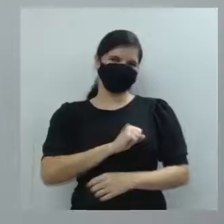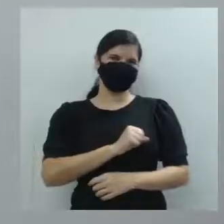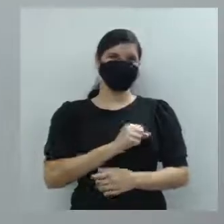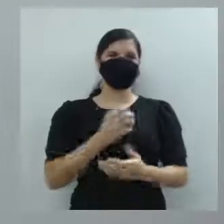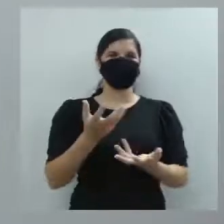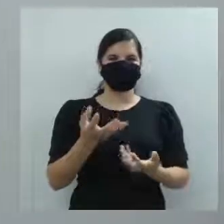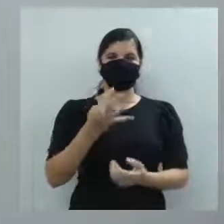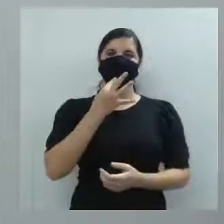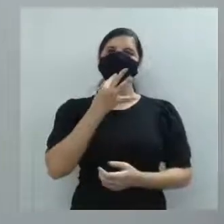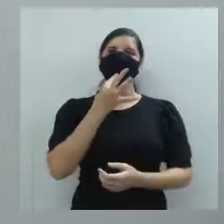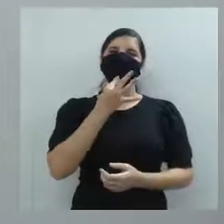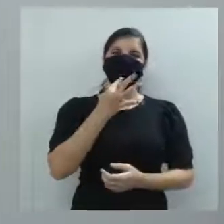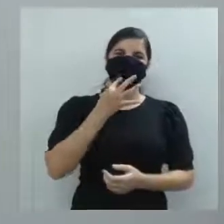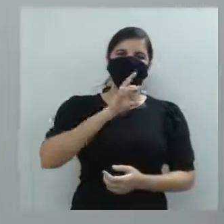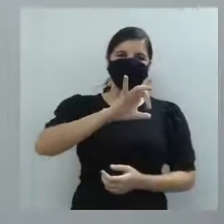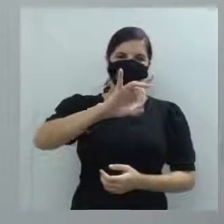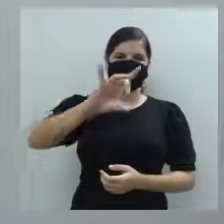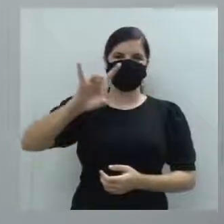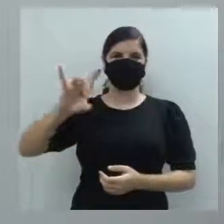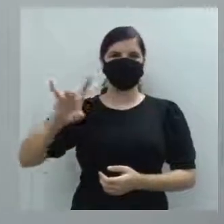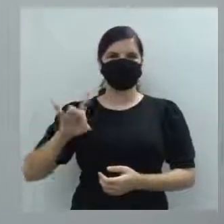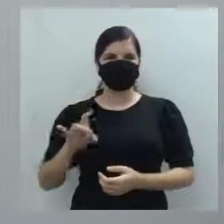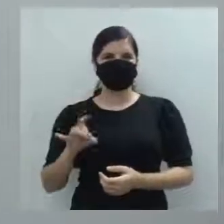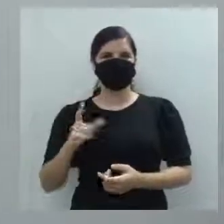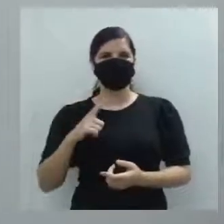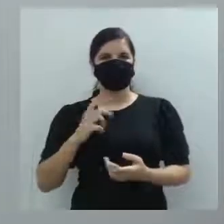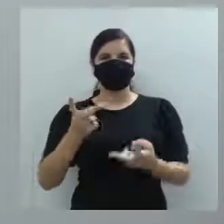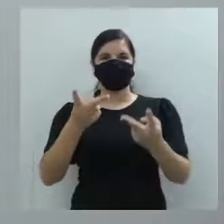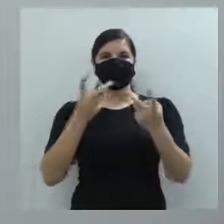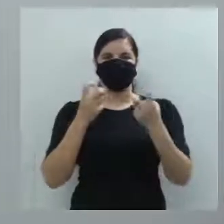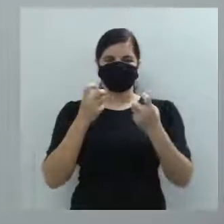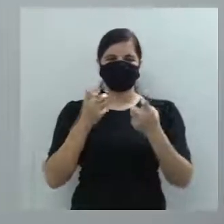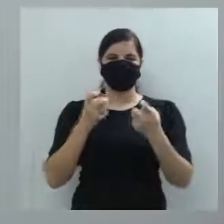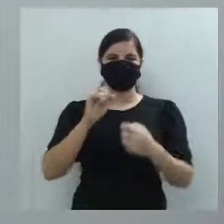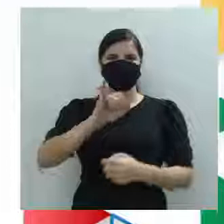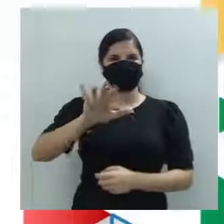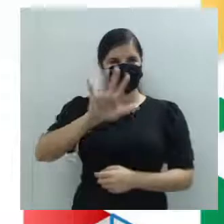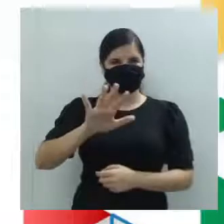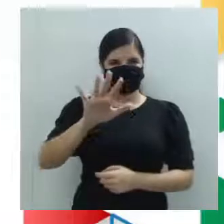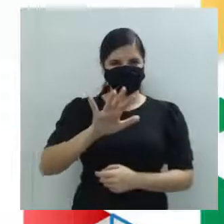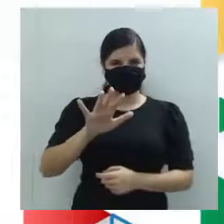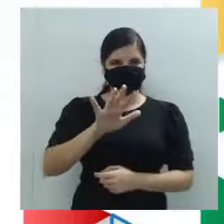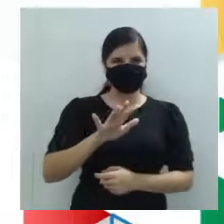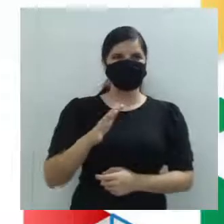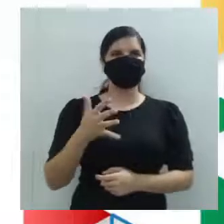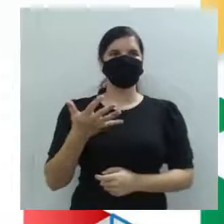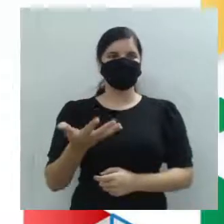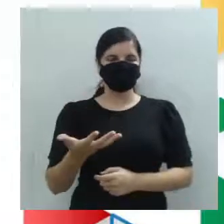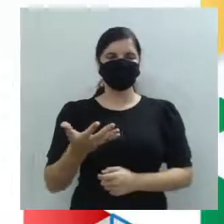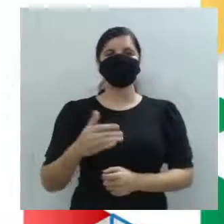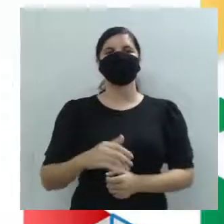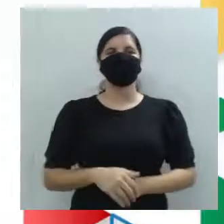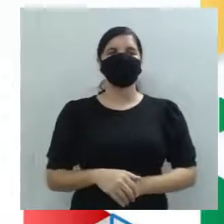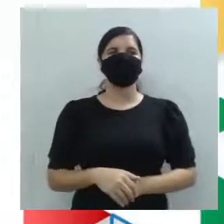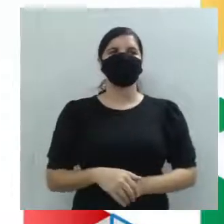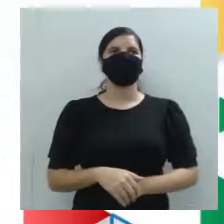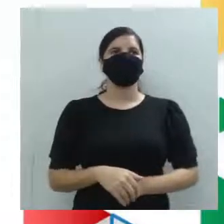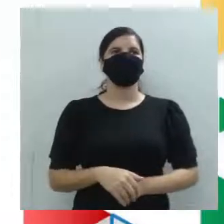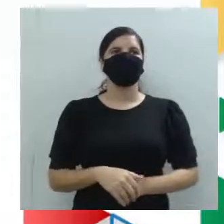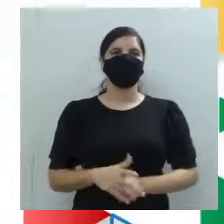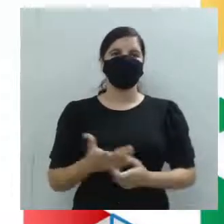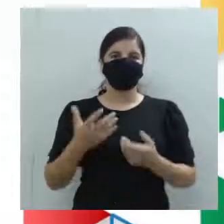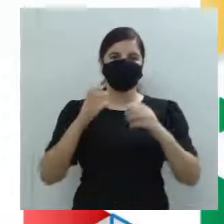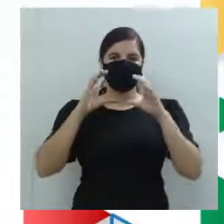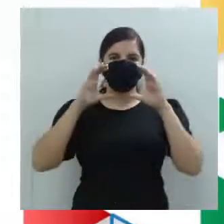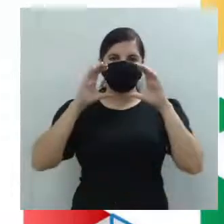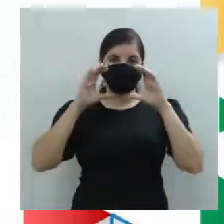Conhecendo bem isso aqui. E aqui, olhem só mais esta fotografia, trago para vocês. Olhem só a